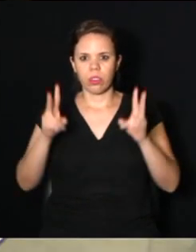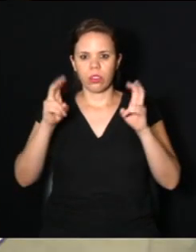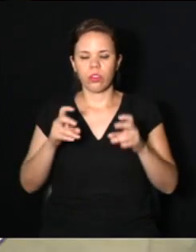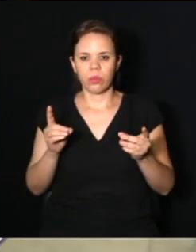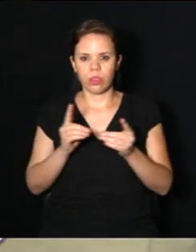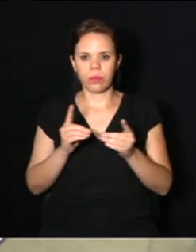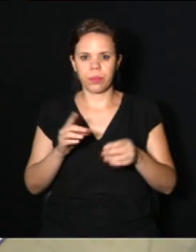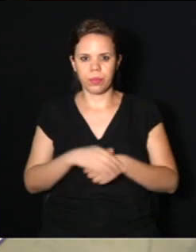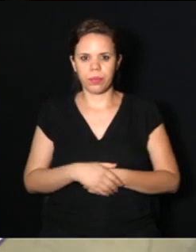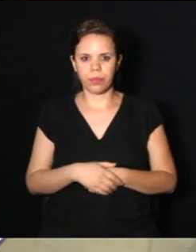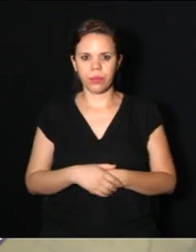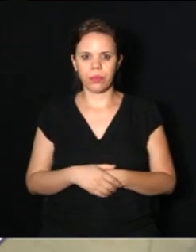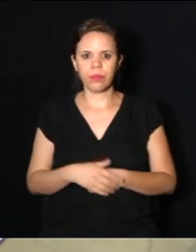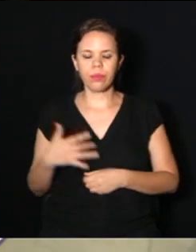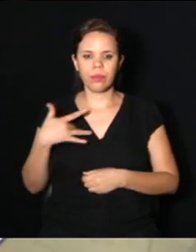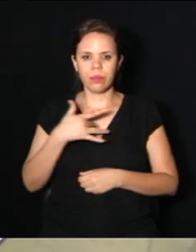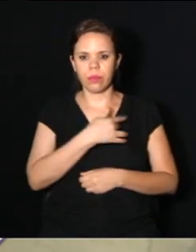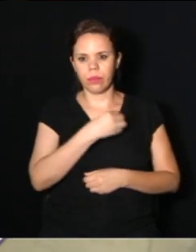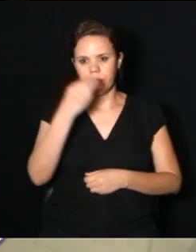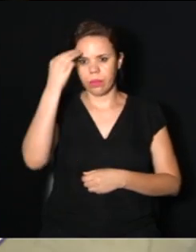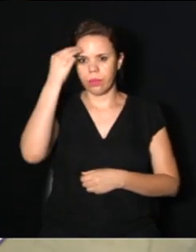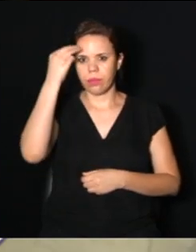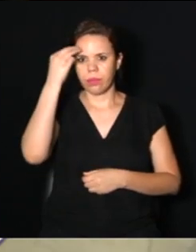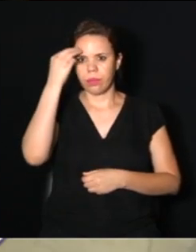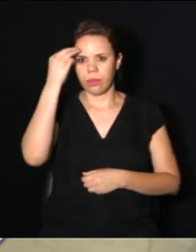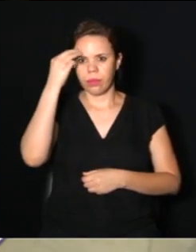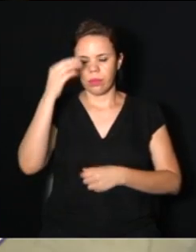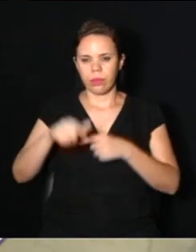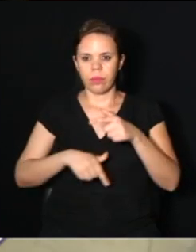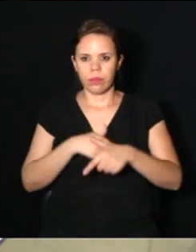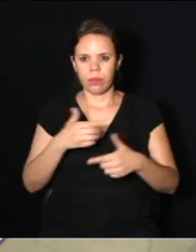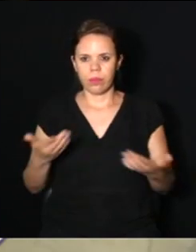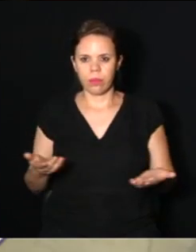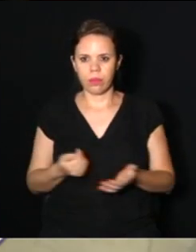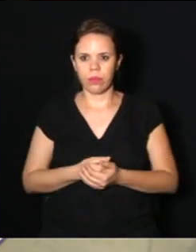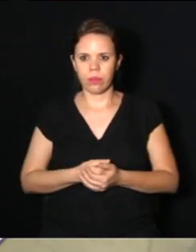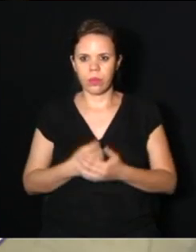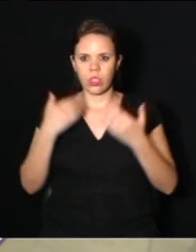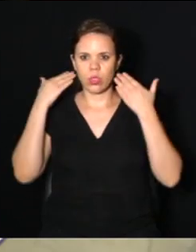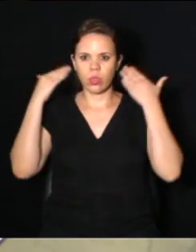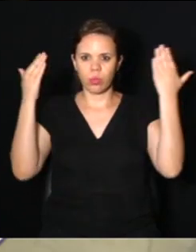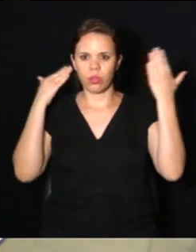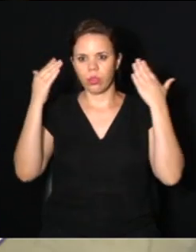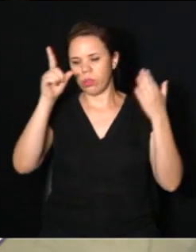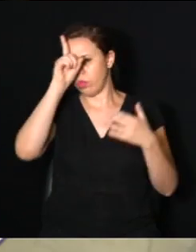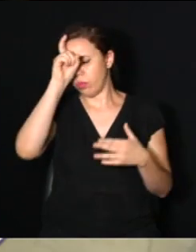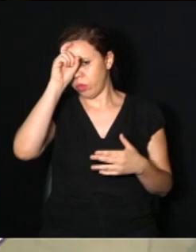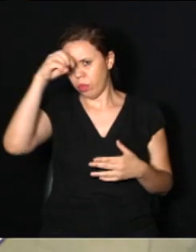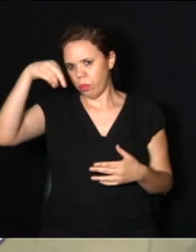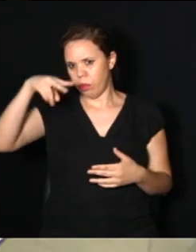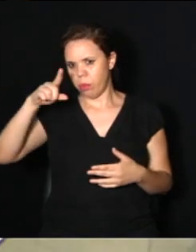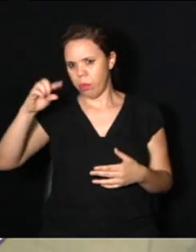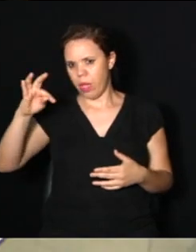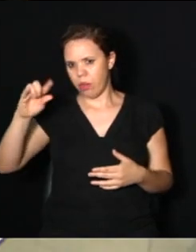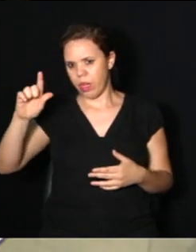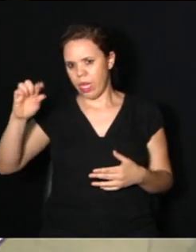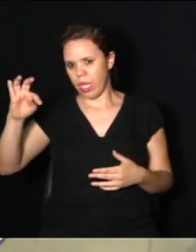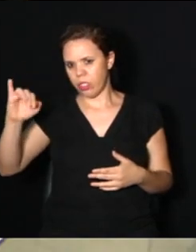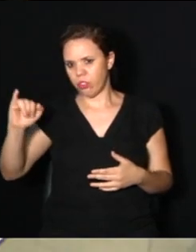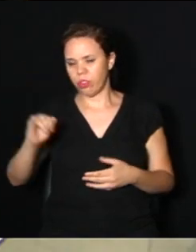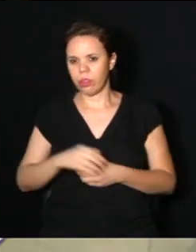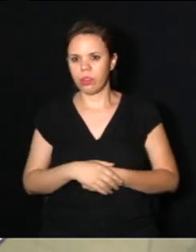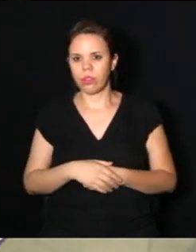atendimento à saúde mental, ao trabalho, às condições de trabalho dos psicólogos do Hospital Mário Gatti. Vamos lá. Vereador Gustavo Peta, quer falar